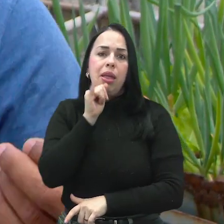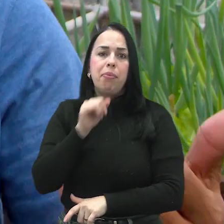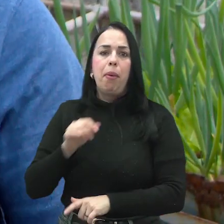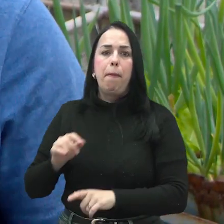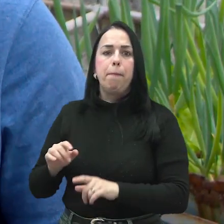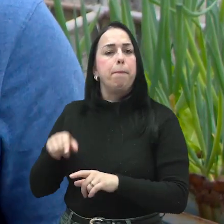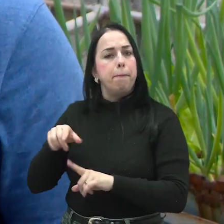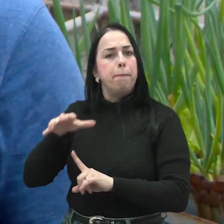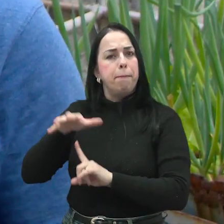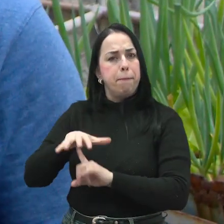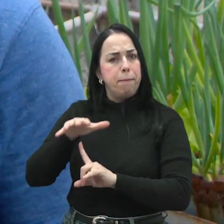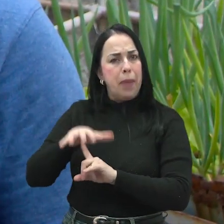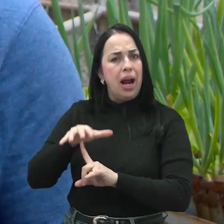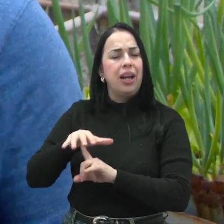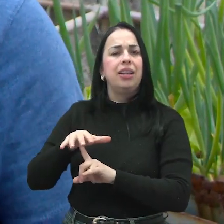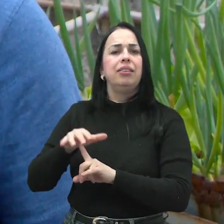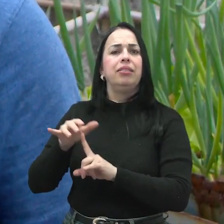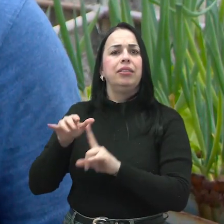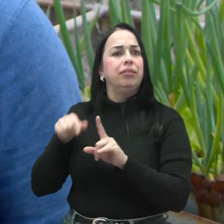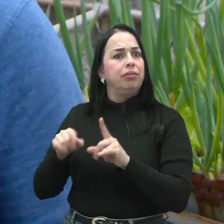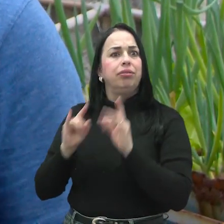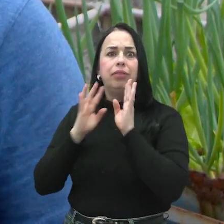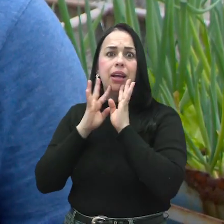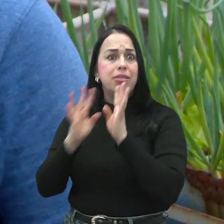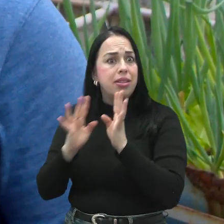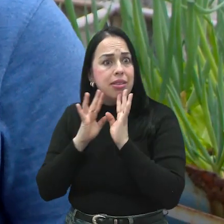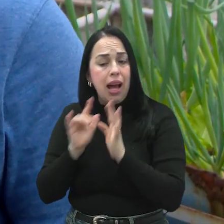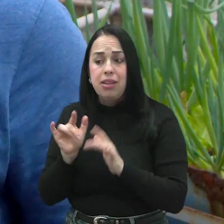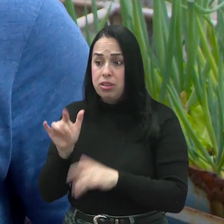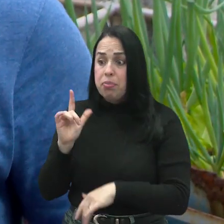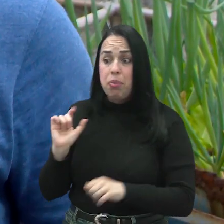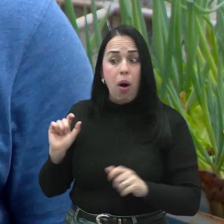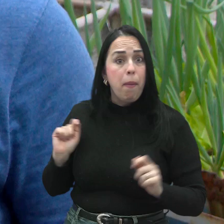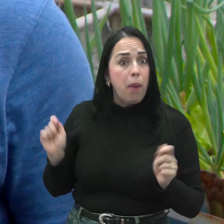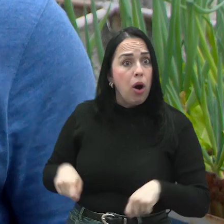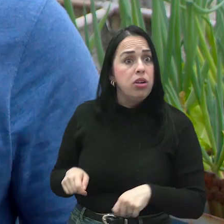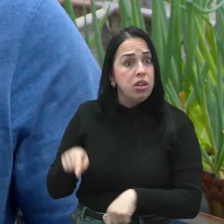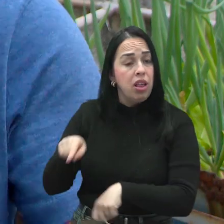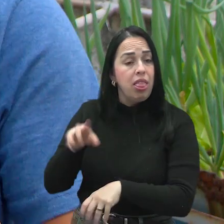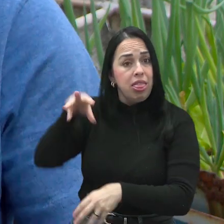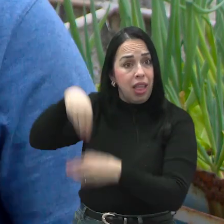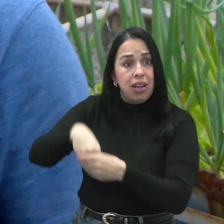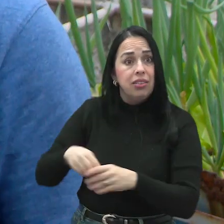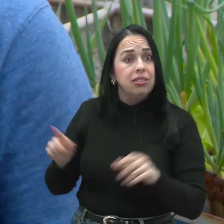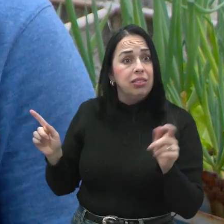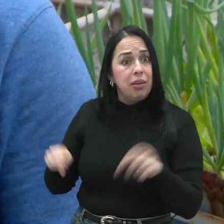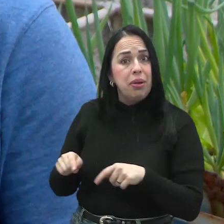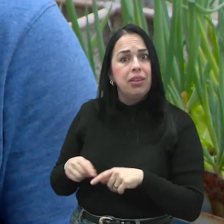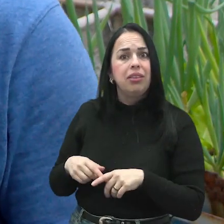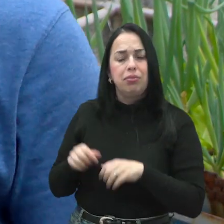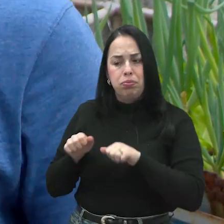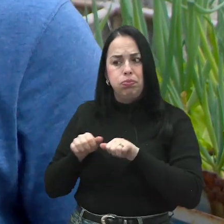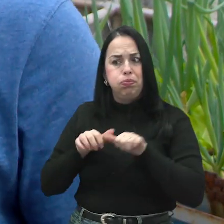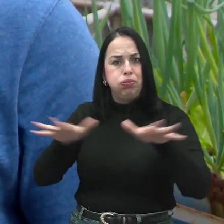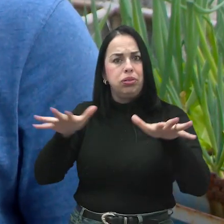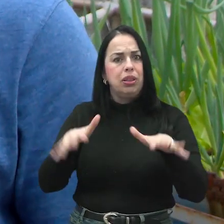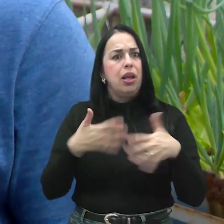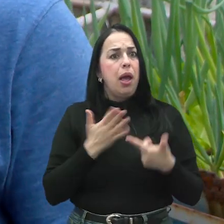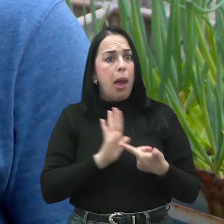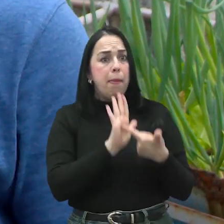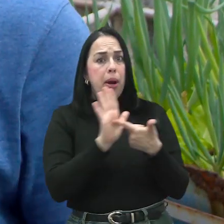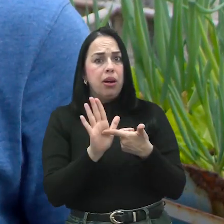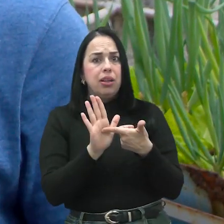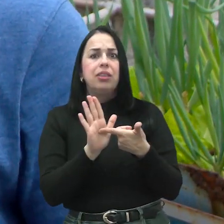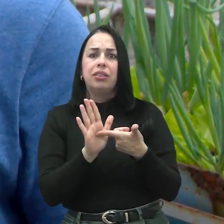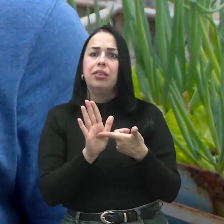ecológico, né? O parque da cidade, sabe? Instalar e realmente ver isso aí crescer e mostrar para a